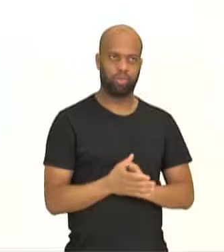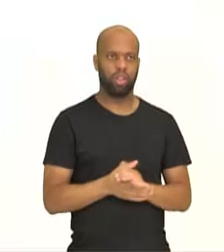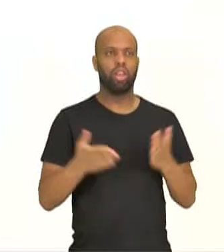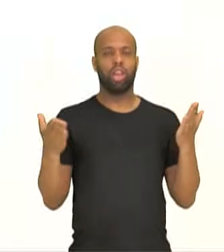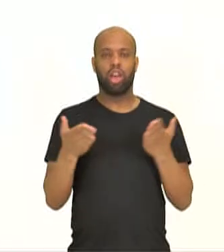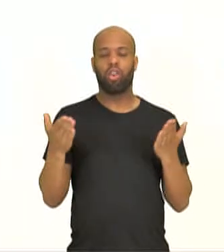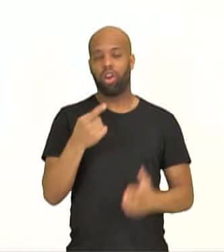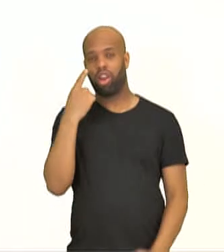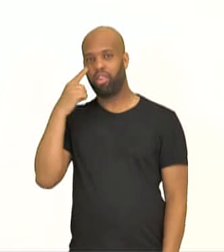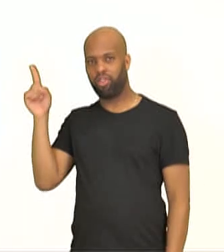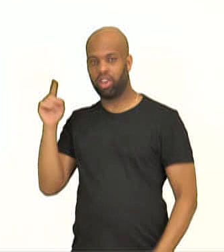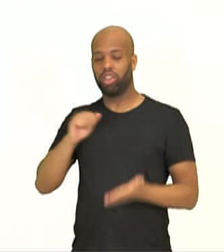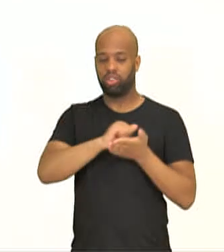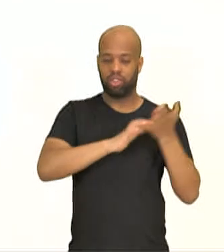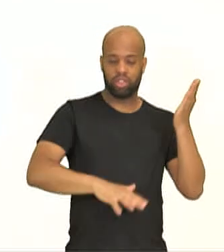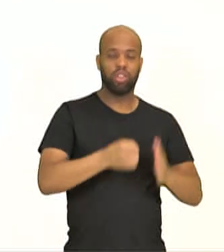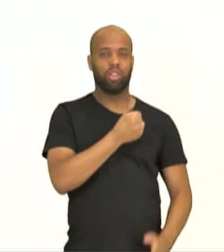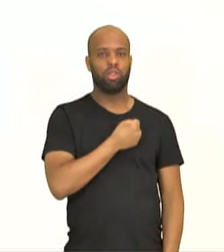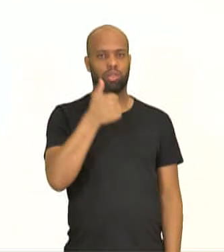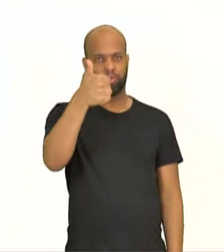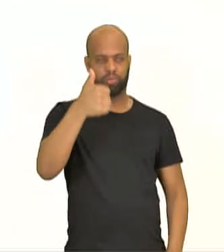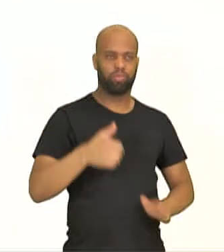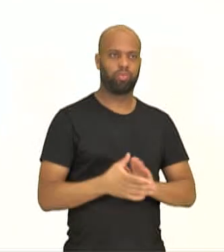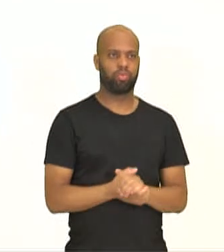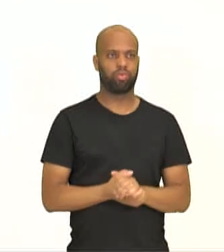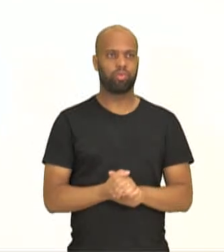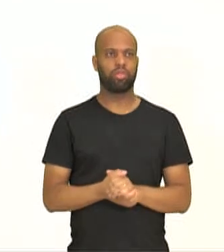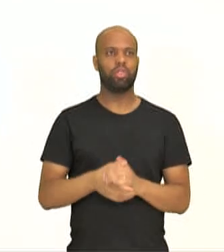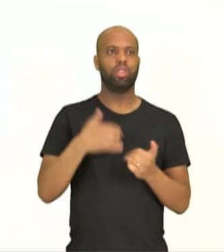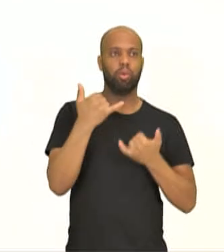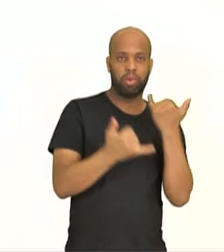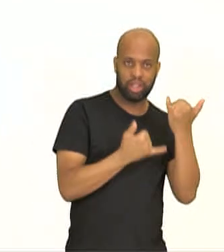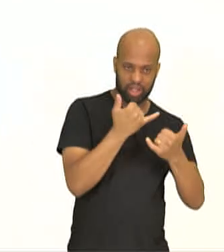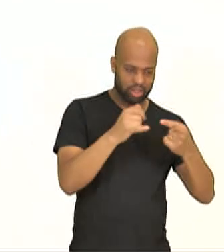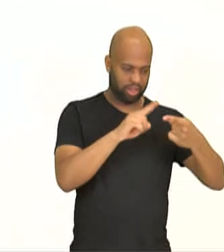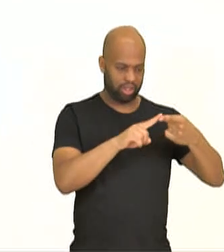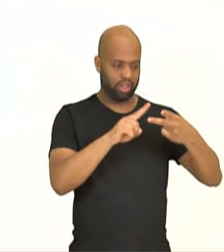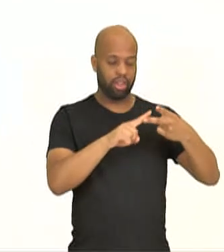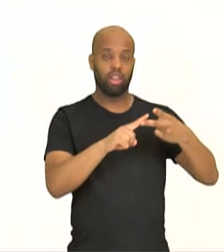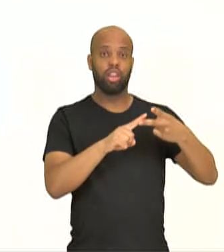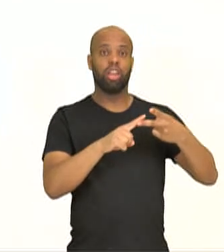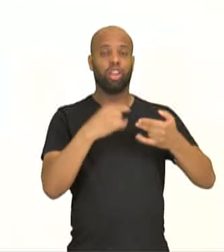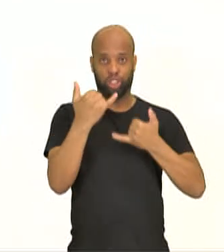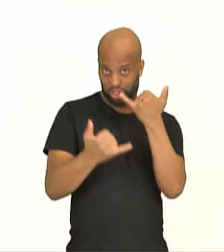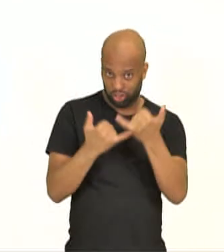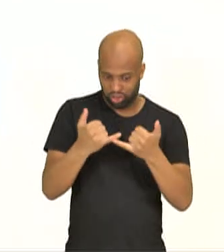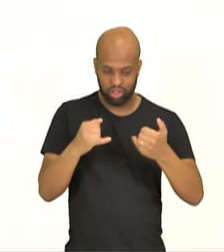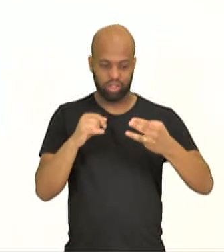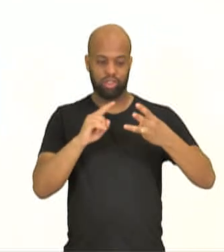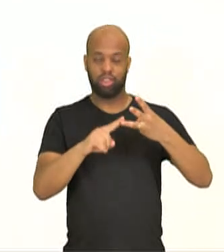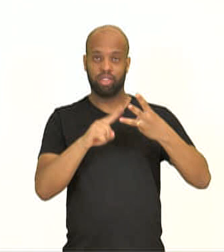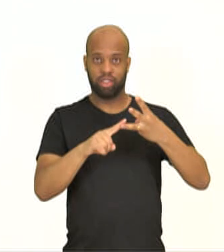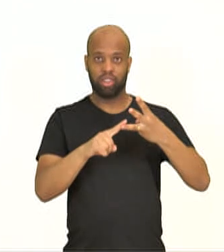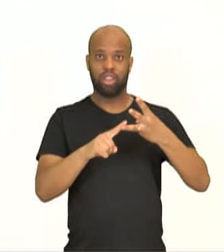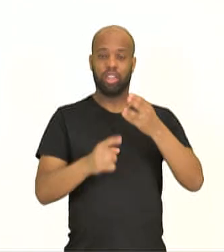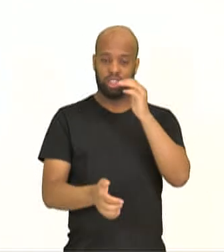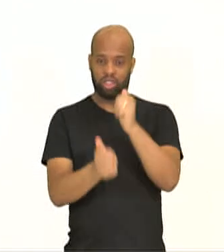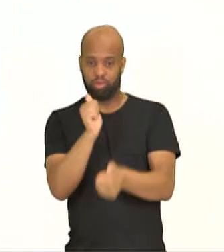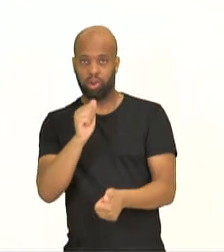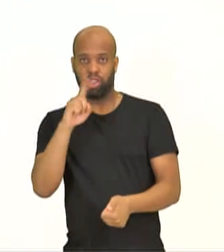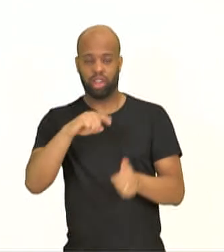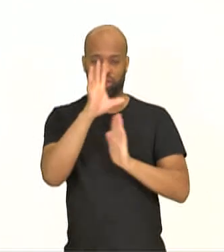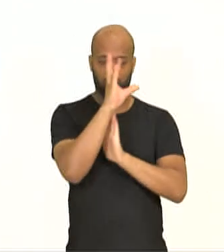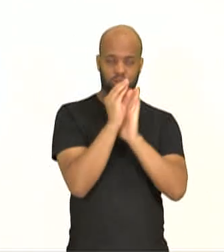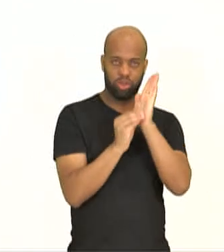Vamos para a nossa primeira atividade, pessoal. Brincadeiras, jogos e esportes. Fazem parte do conteúdo da educação física